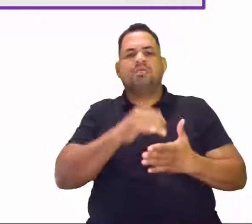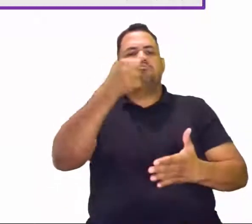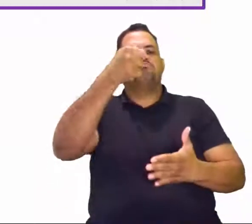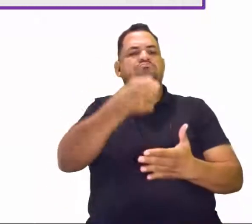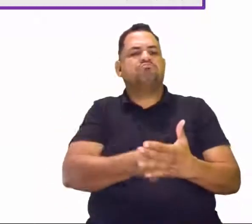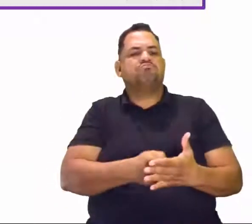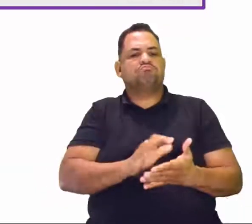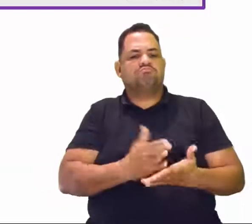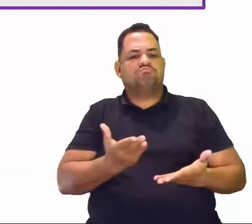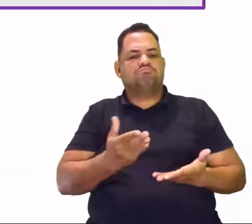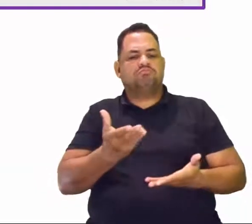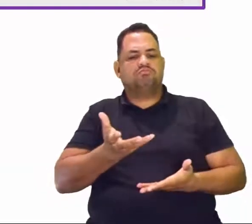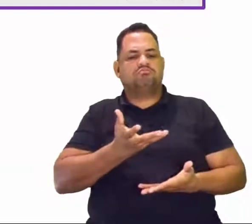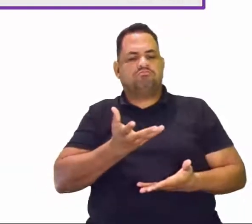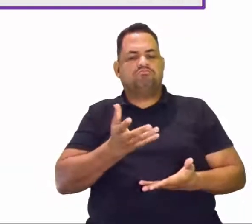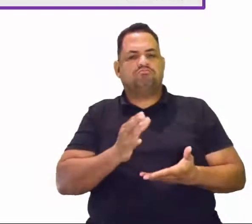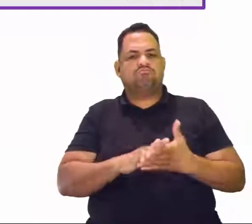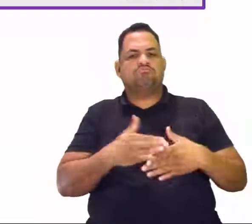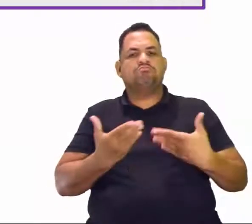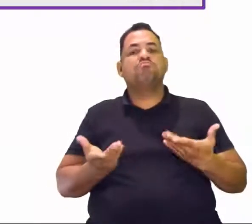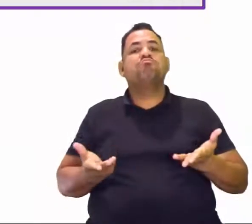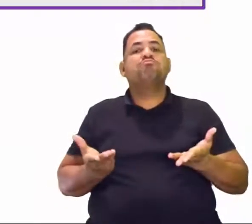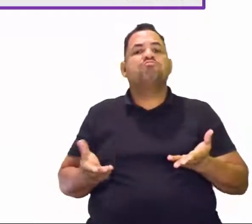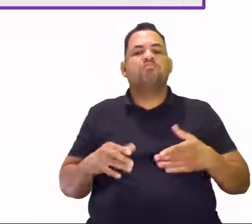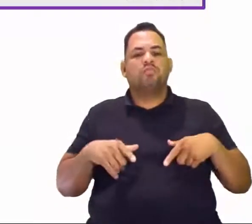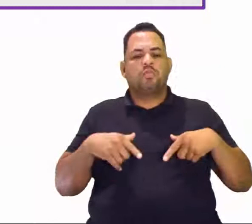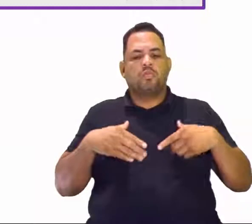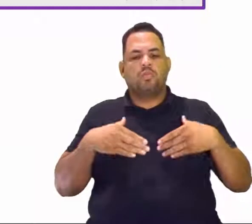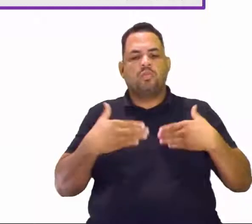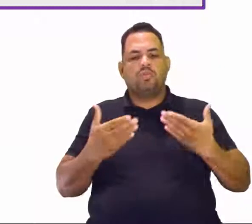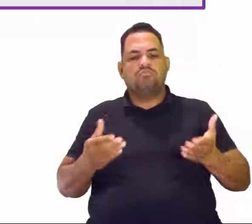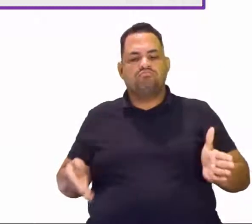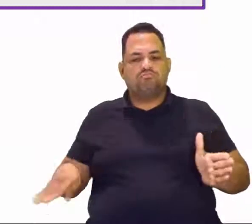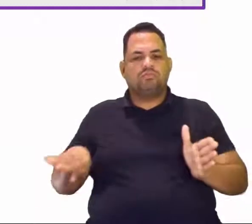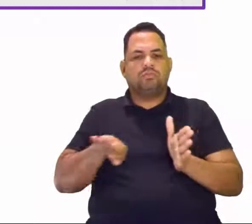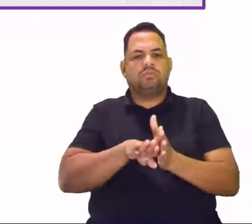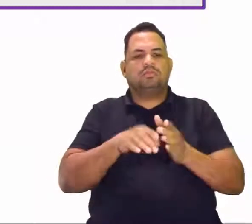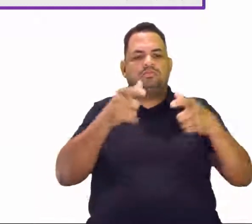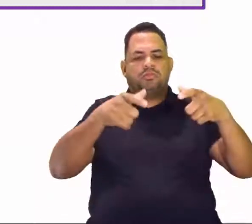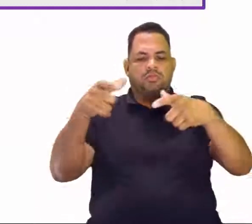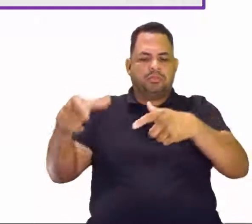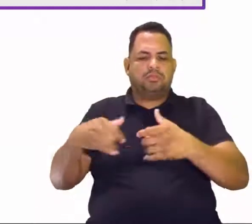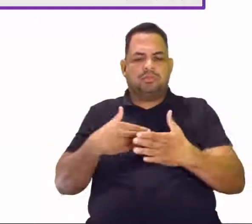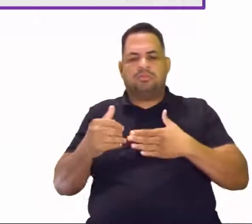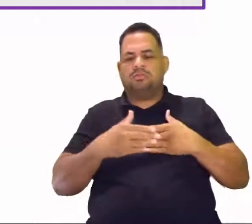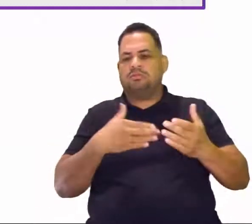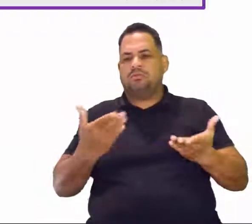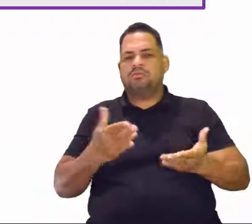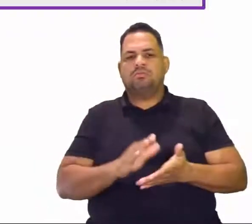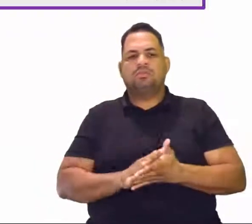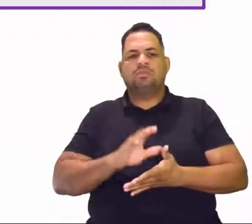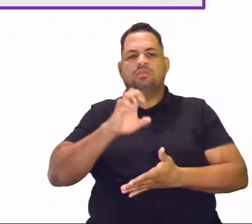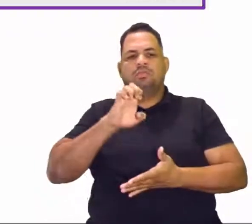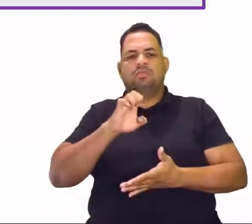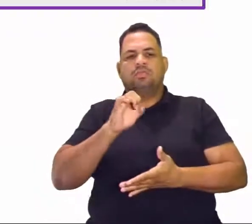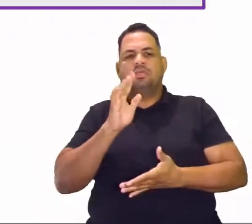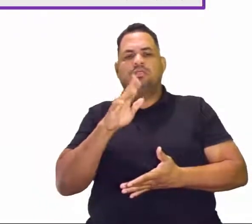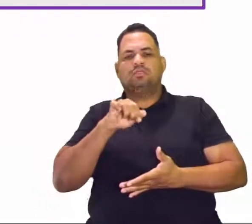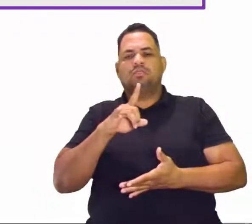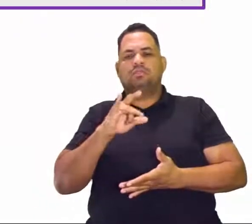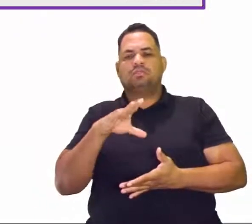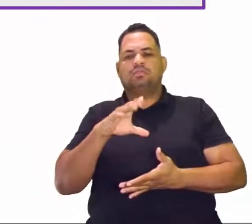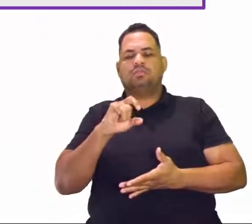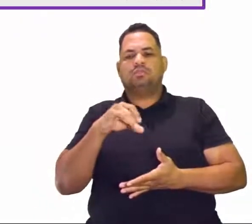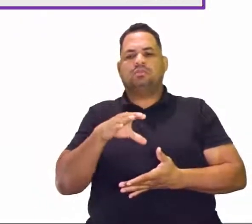impor o que eles quisessem onde eles chegassem né então quê que é etnocentristas gente